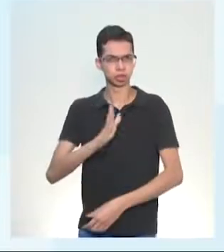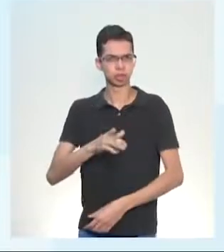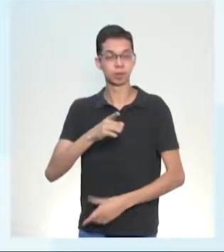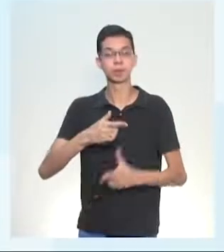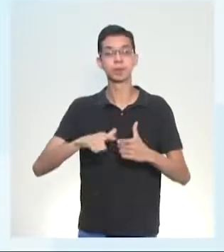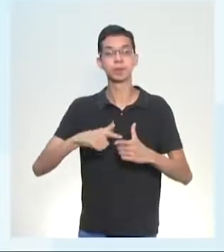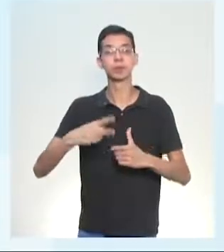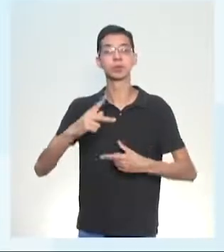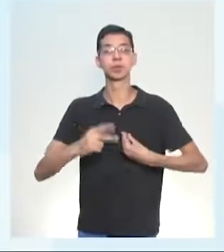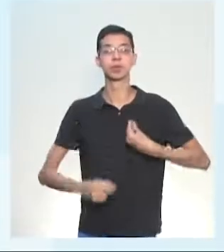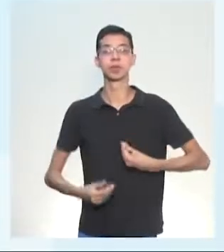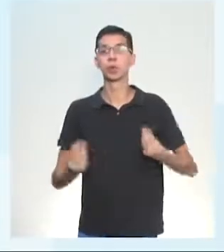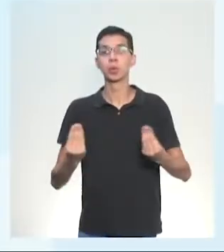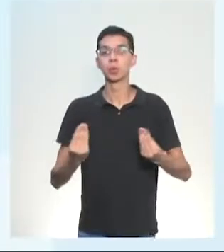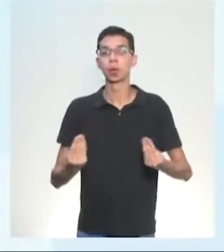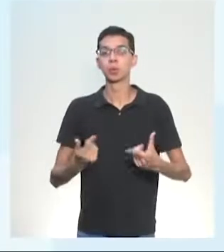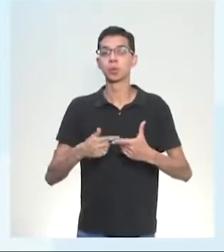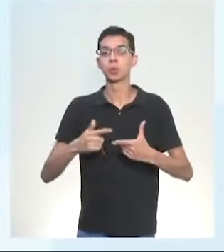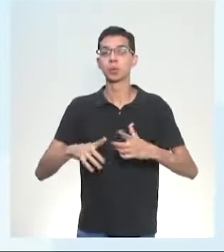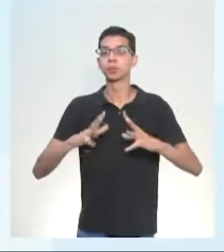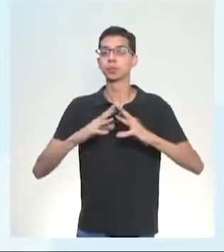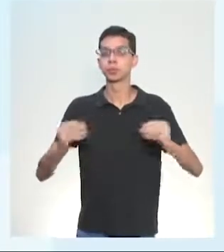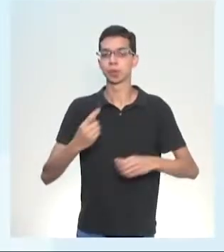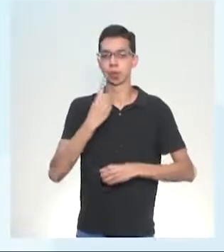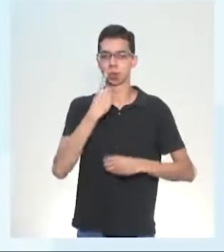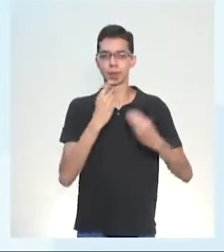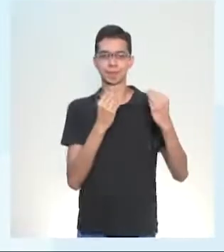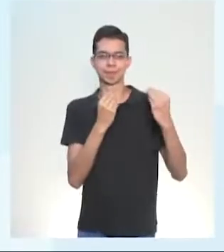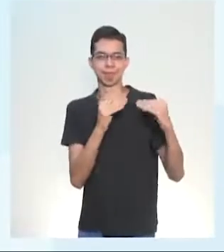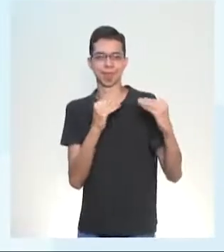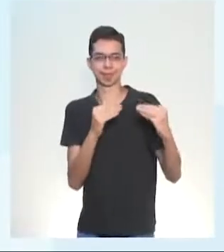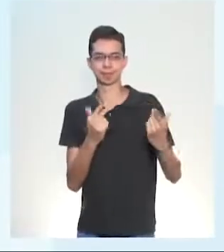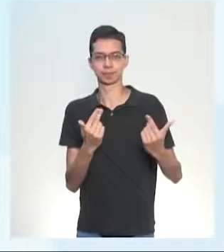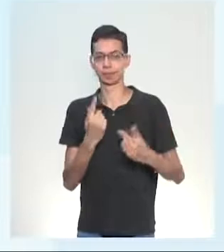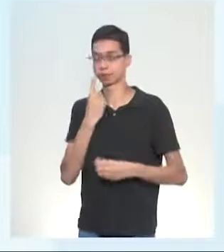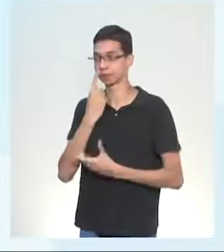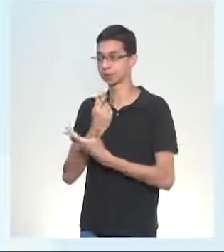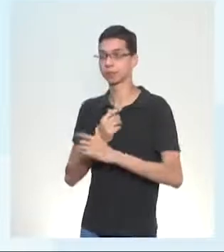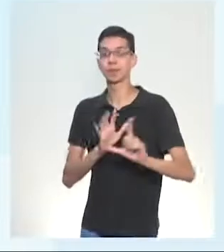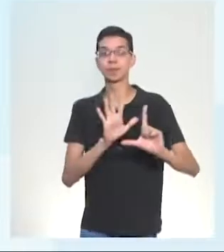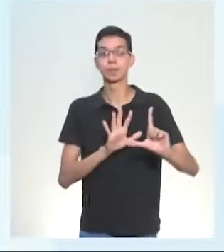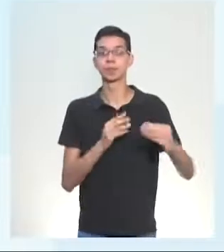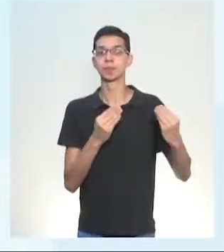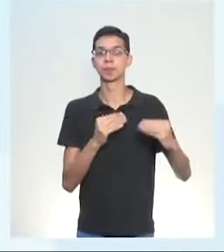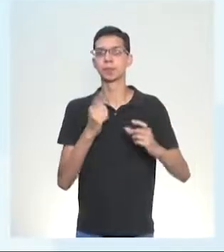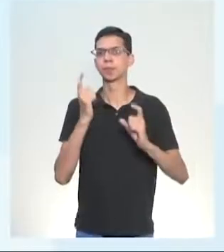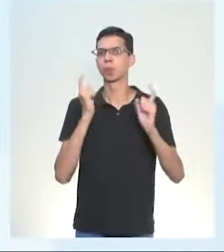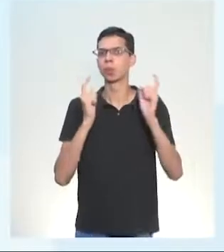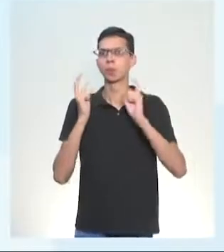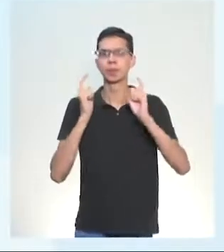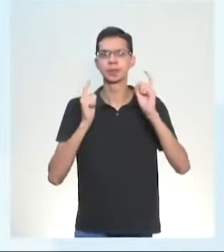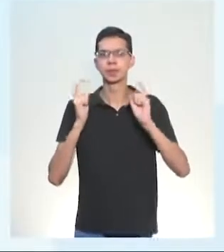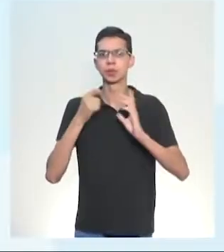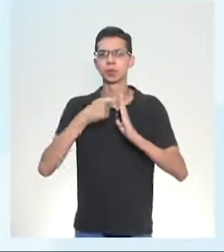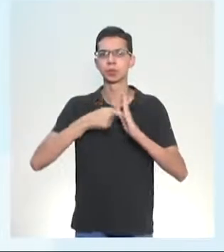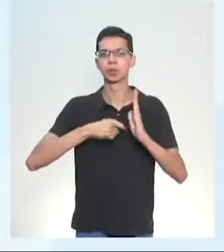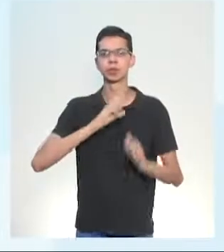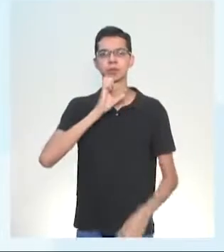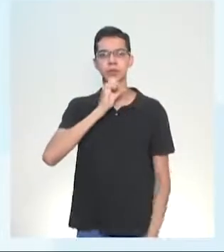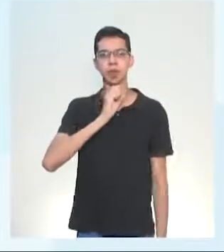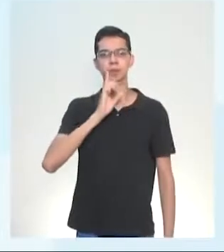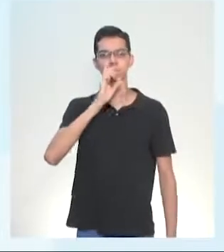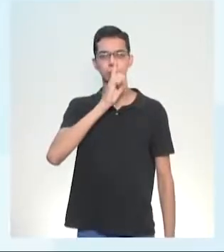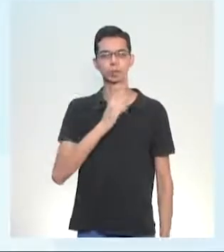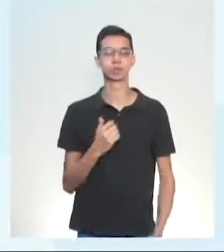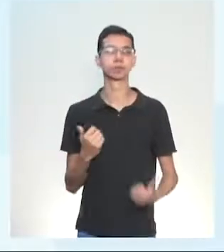situação? Então, a situação é essa do meme, da imagem, né? O menino aí, preocupado, e esse texto, fim de semana de boa.